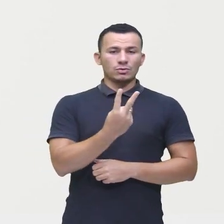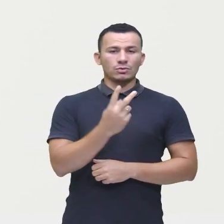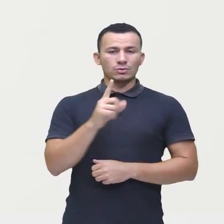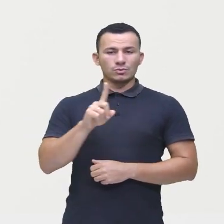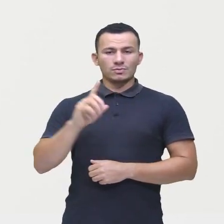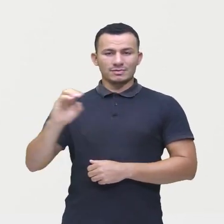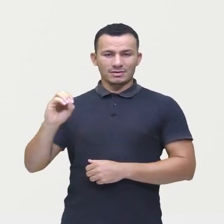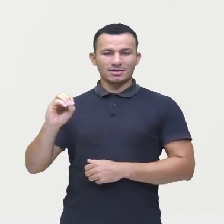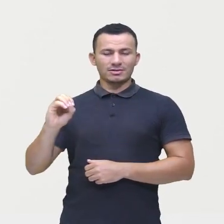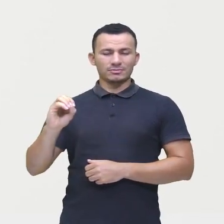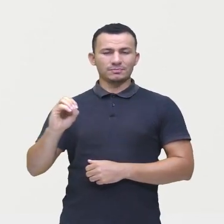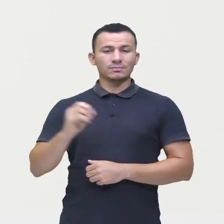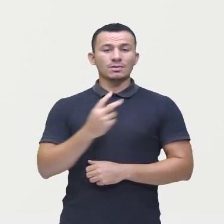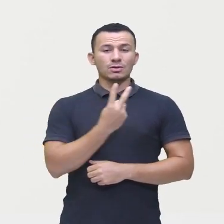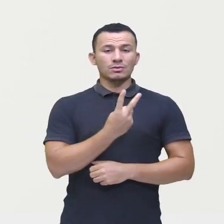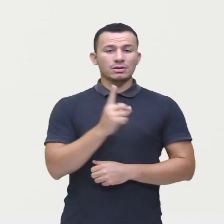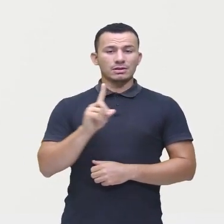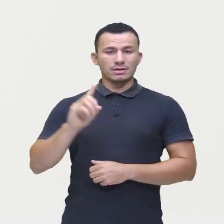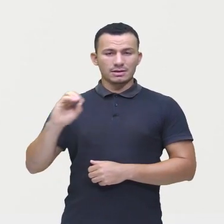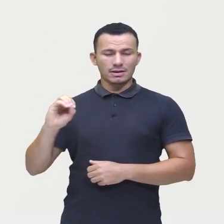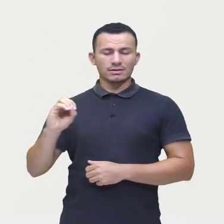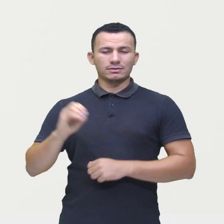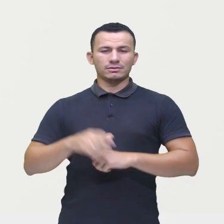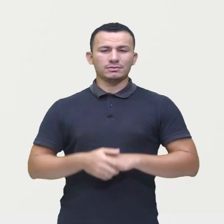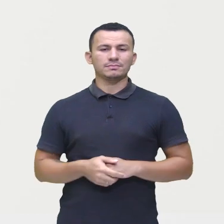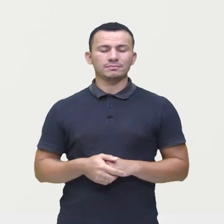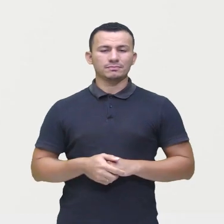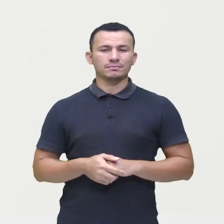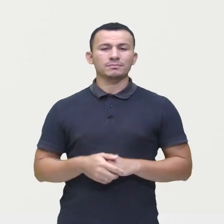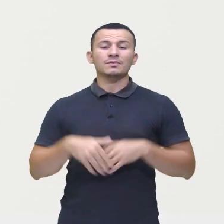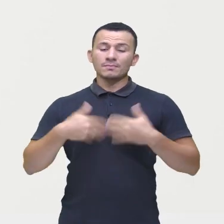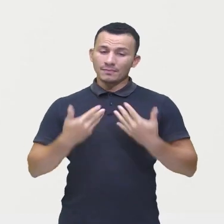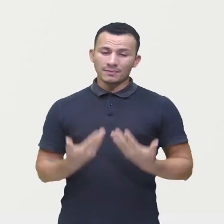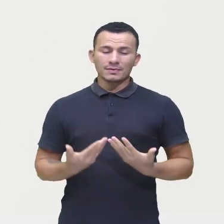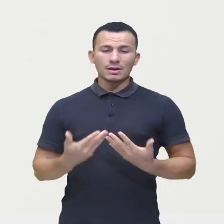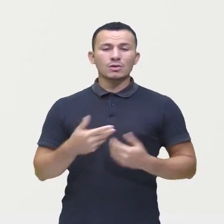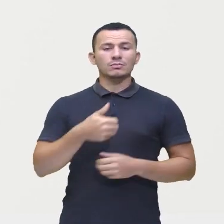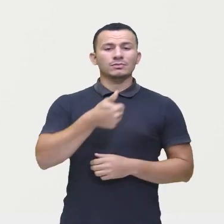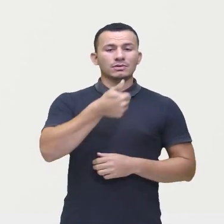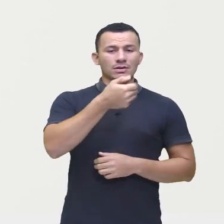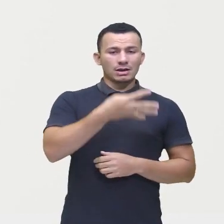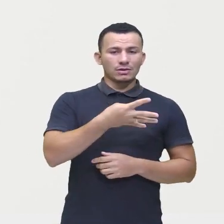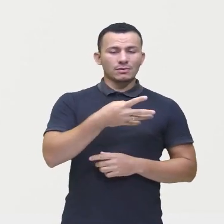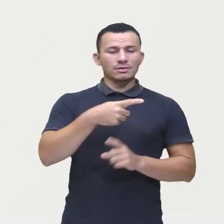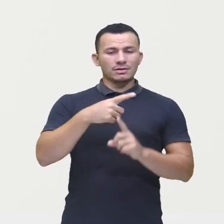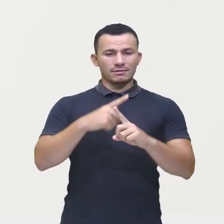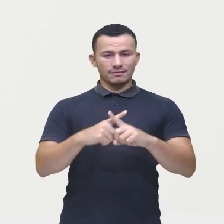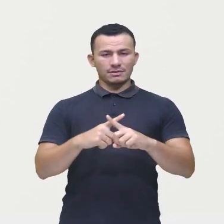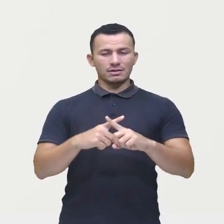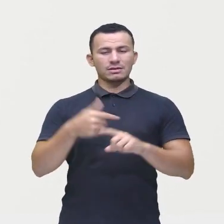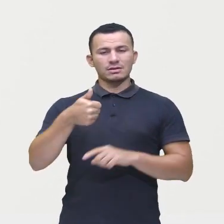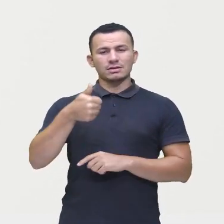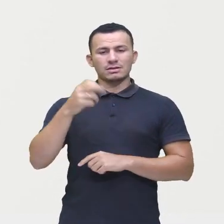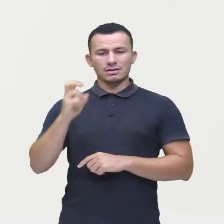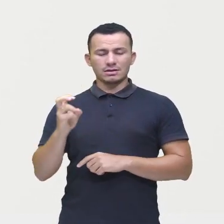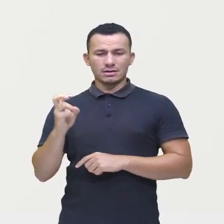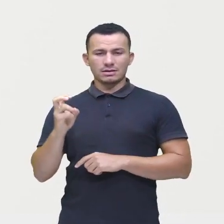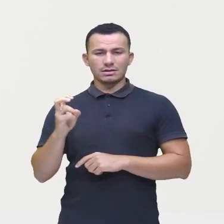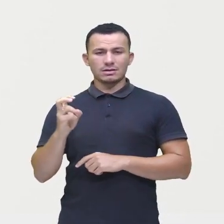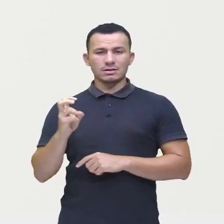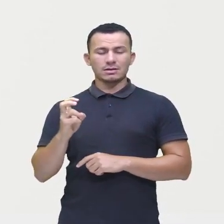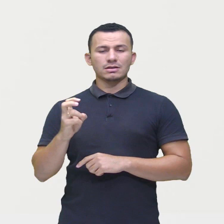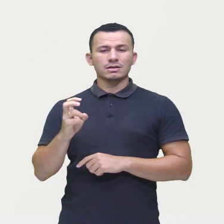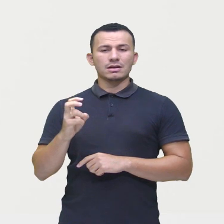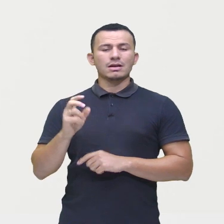210, tá certo? 210. Voltando aqui ao problema. Quanto é que é 14 vezes 15? 14 vezes 15